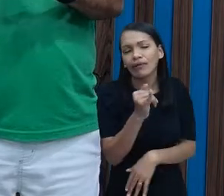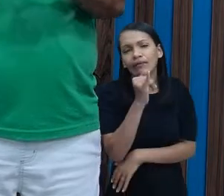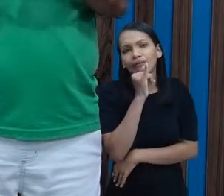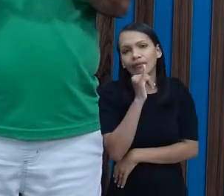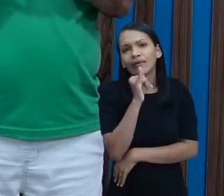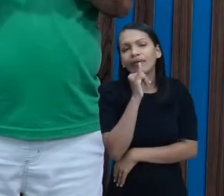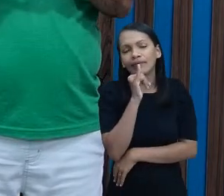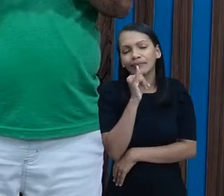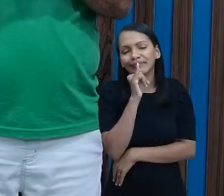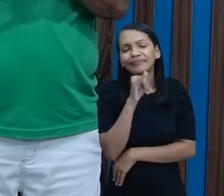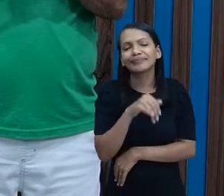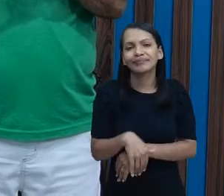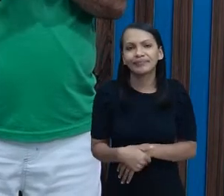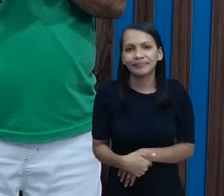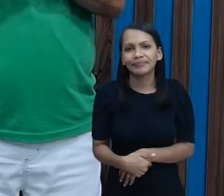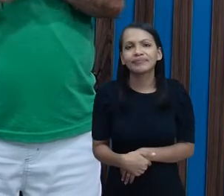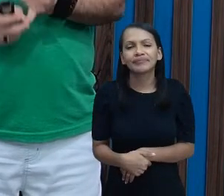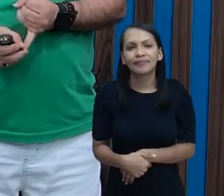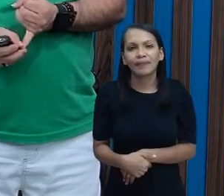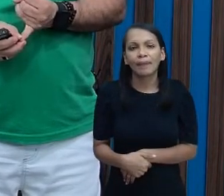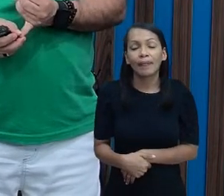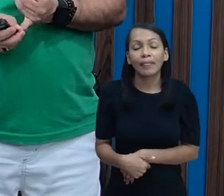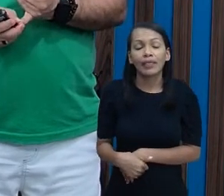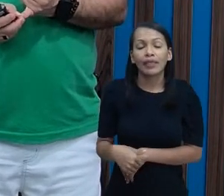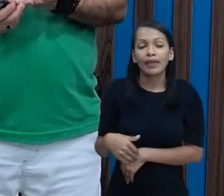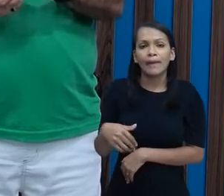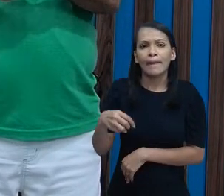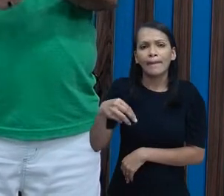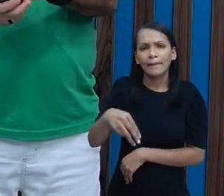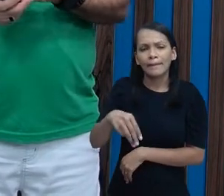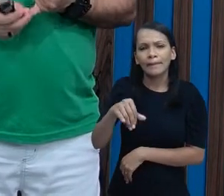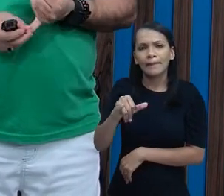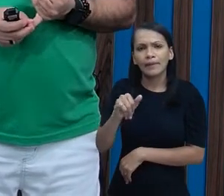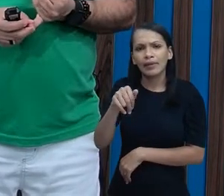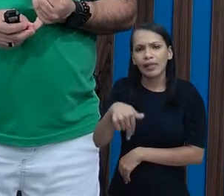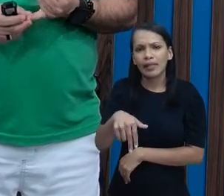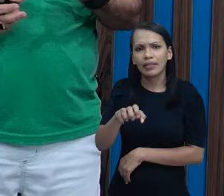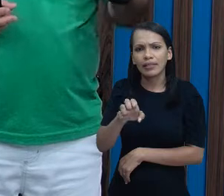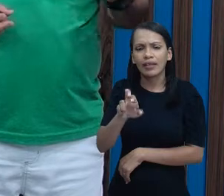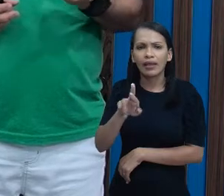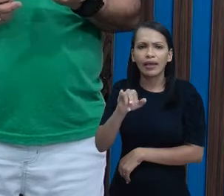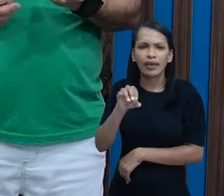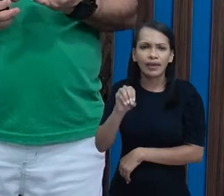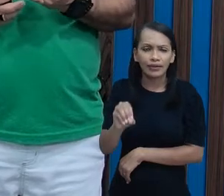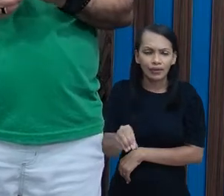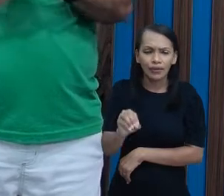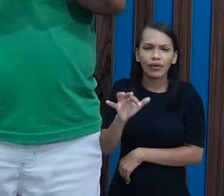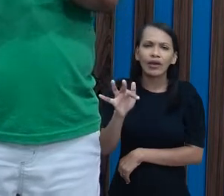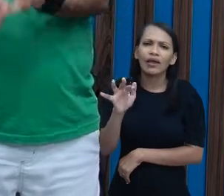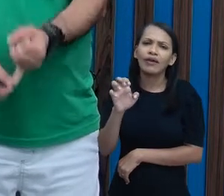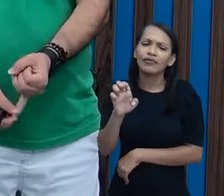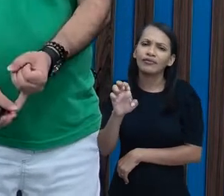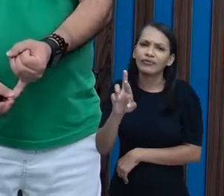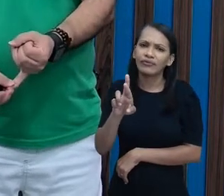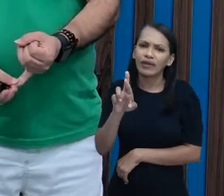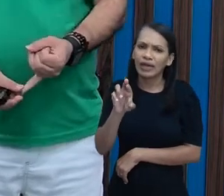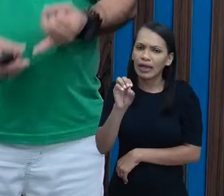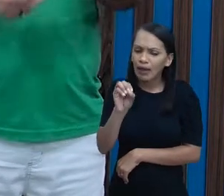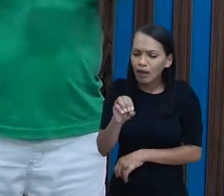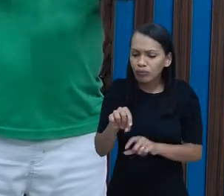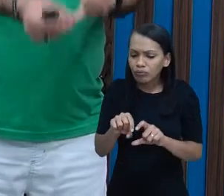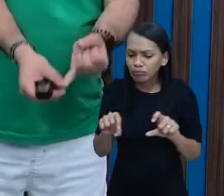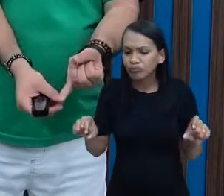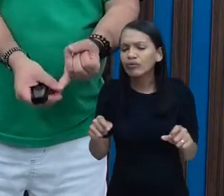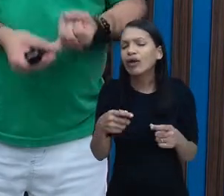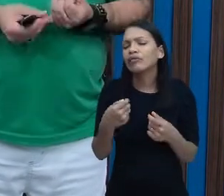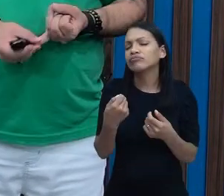Exemplo, o minério de ferro, que vai ser utilizado para a fabricação das barras de ferro